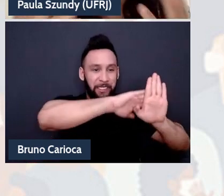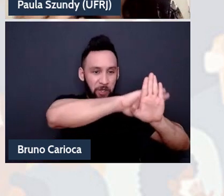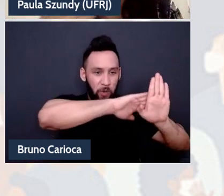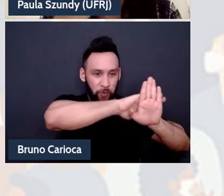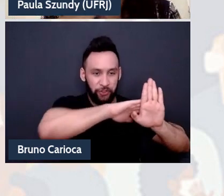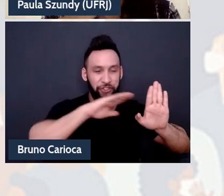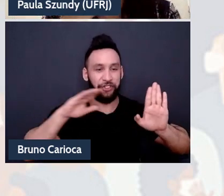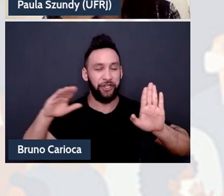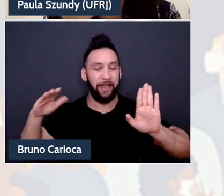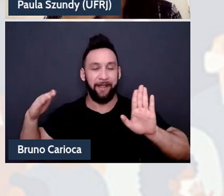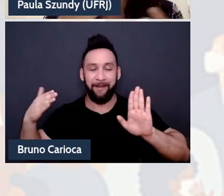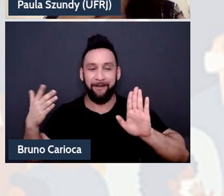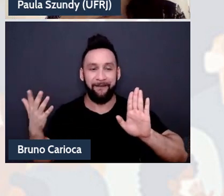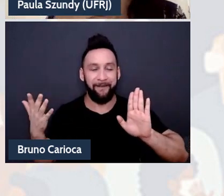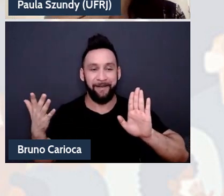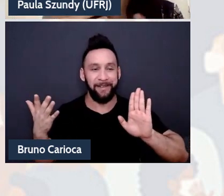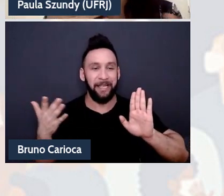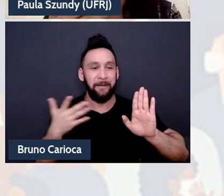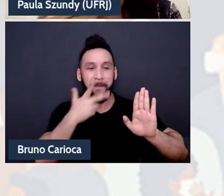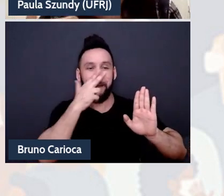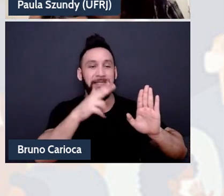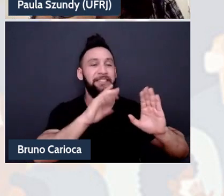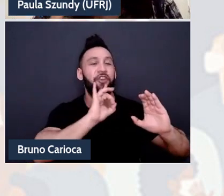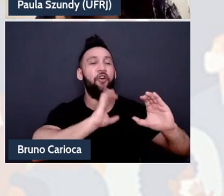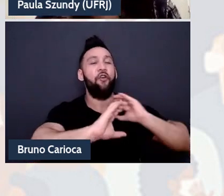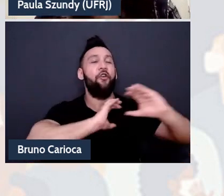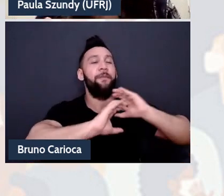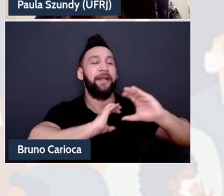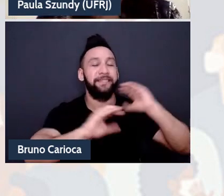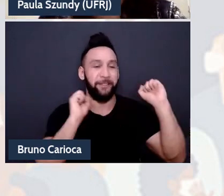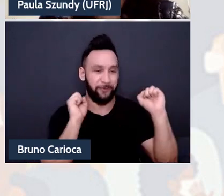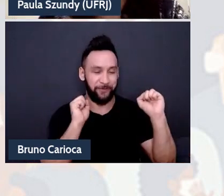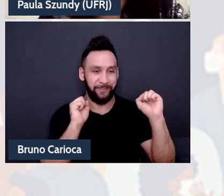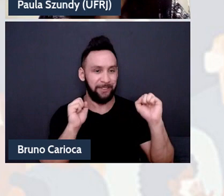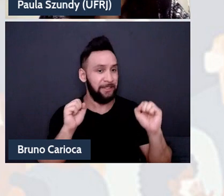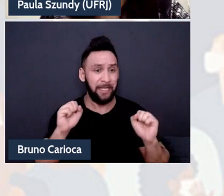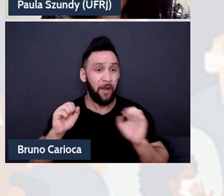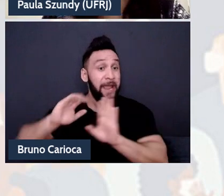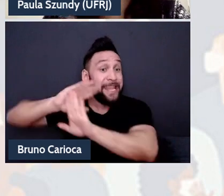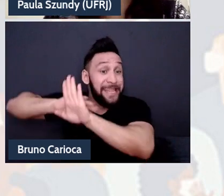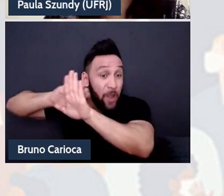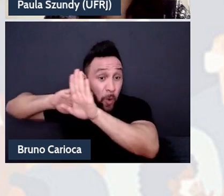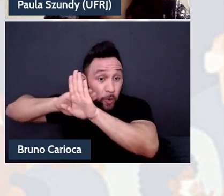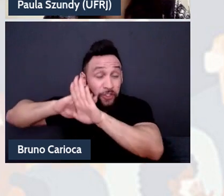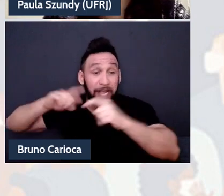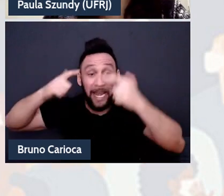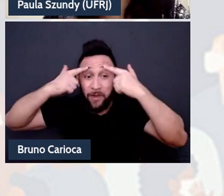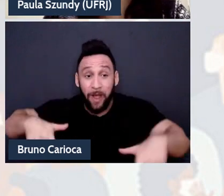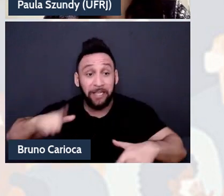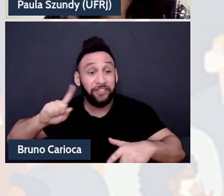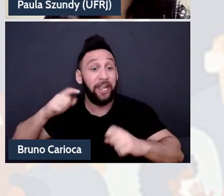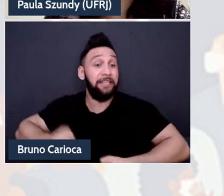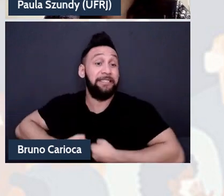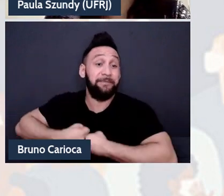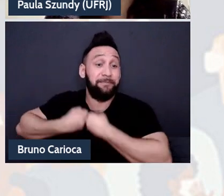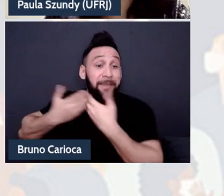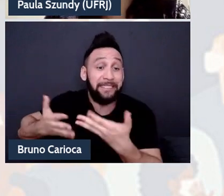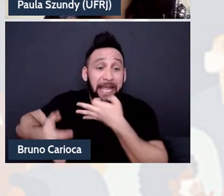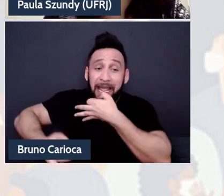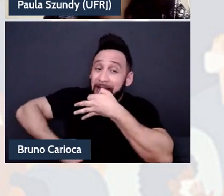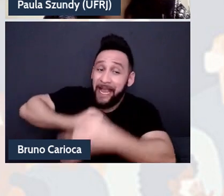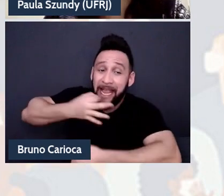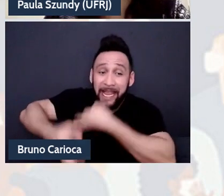expressão do que como construção, e ideologias linguísticas que localizam, situam a linguagem